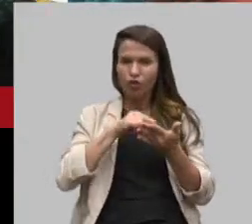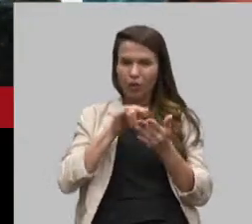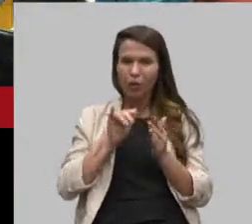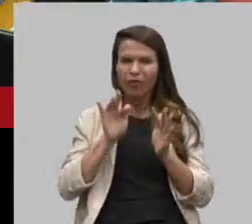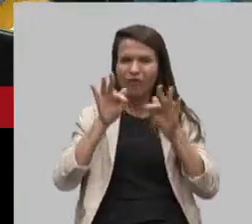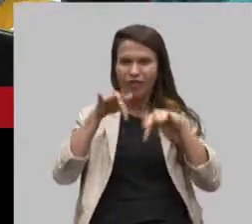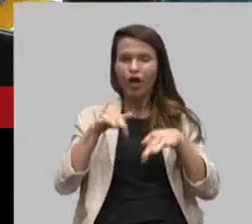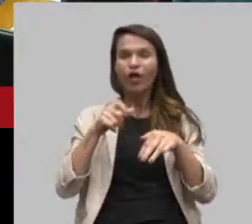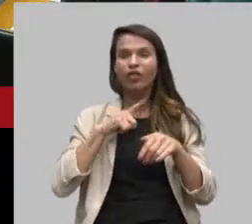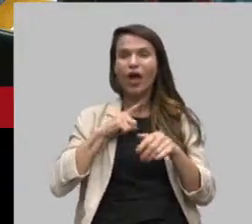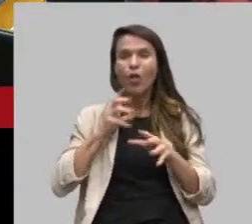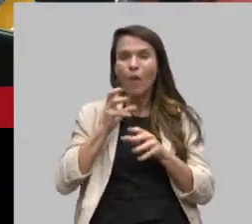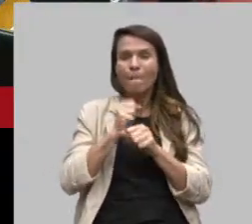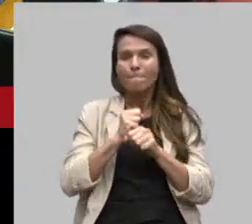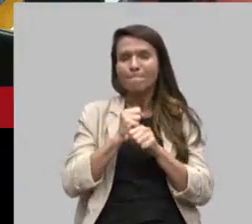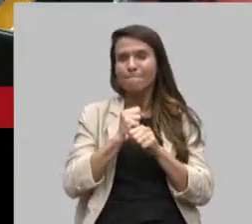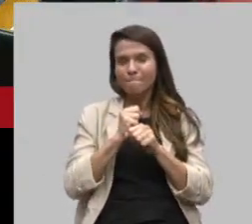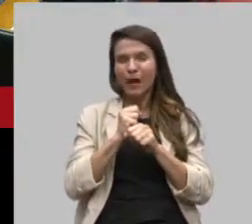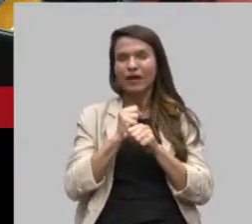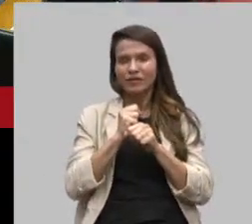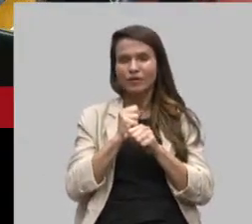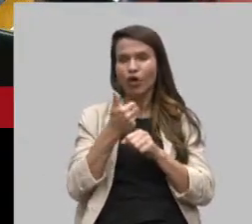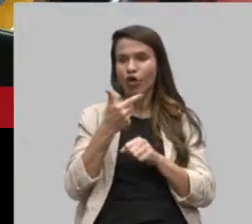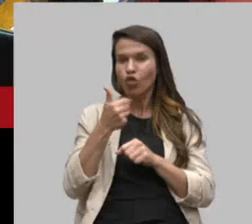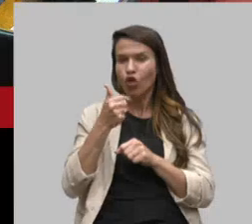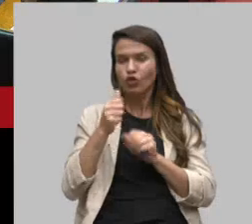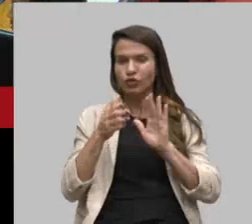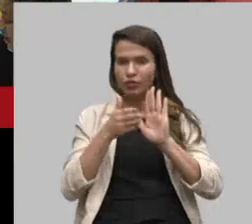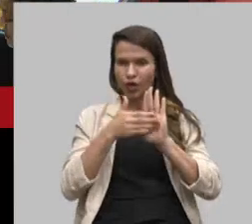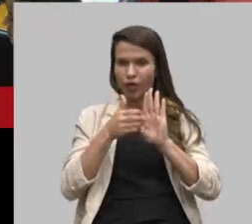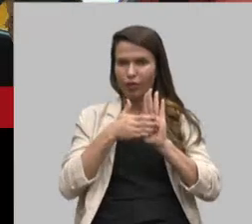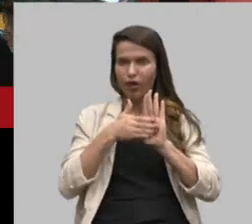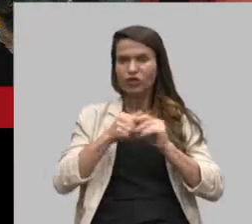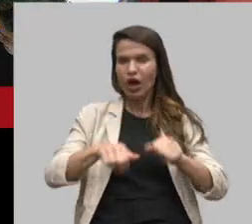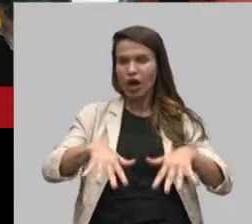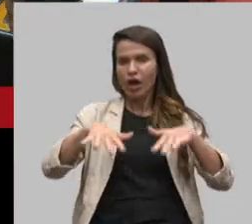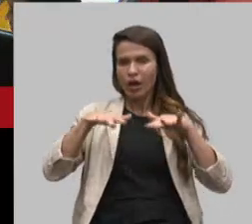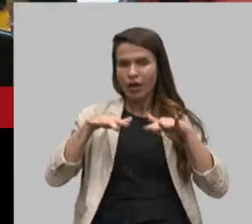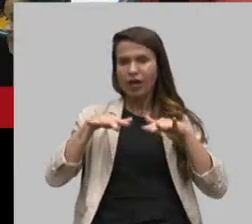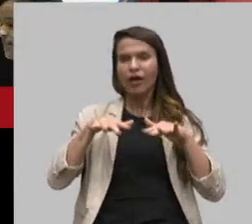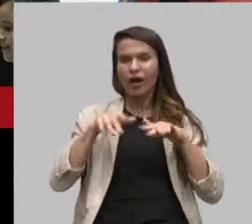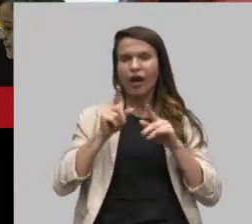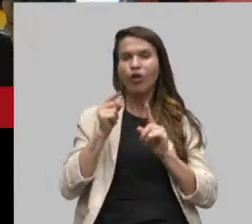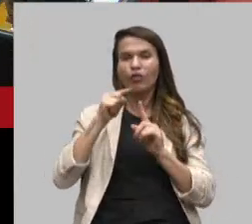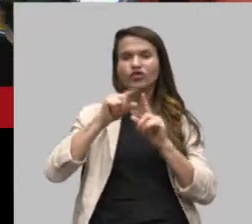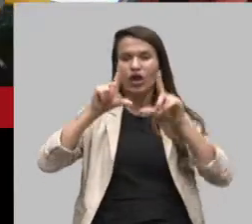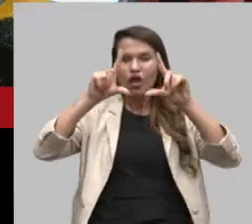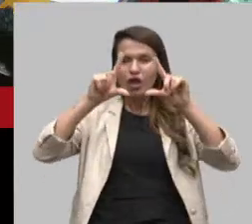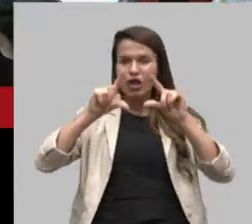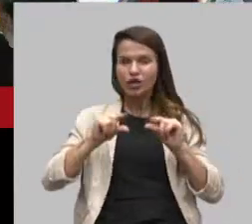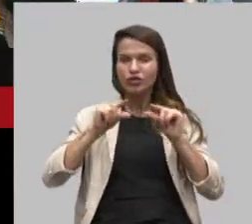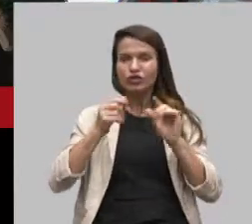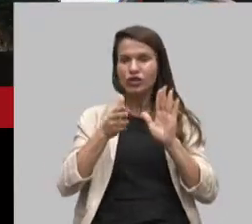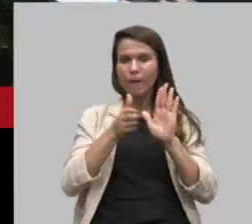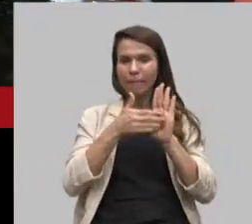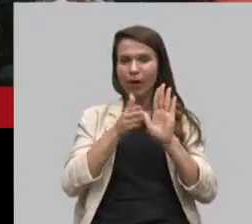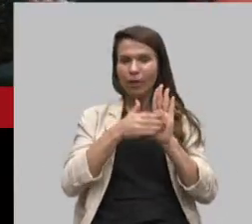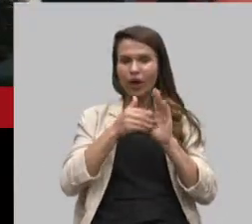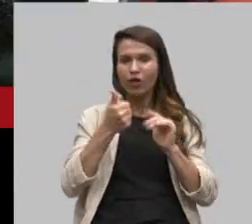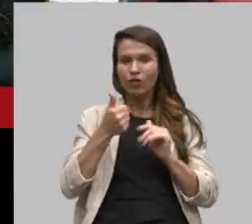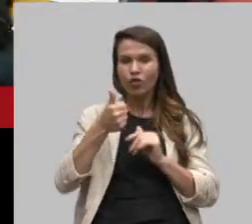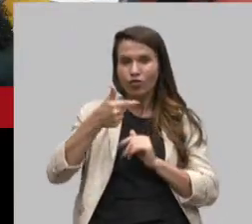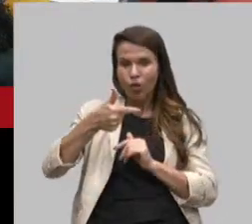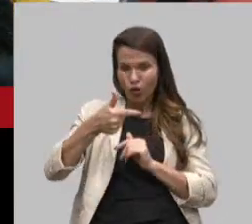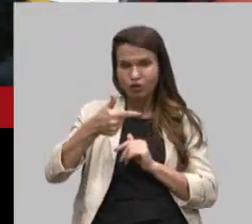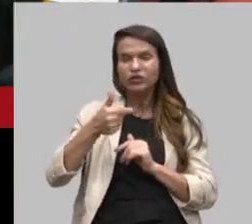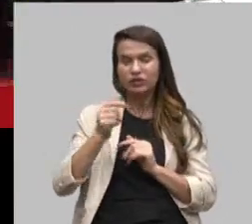propostas então Eh Essa plenária ela serve para reduzir Então as propostas para 12 ideias que sejam